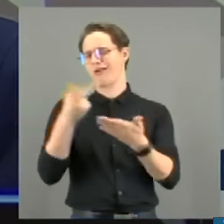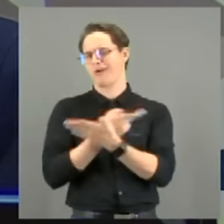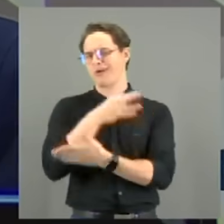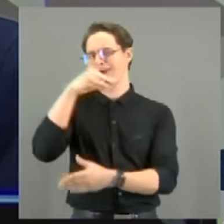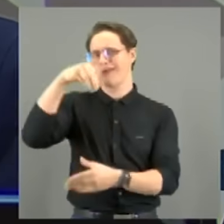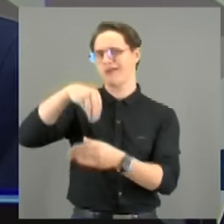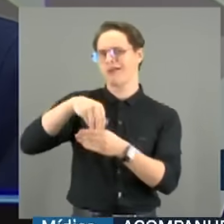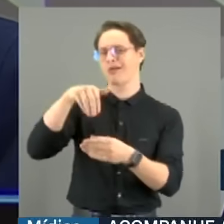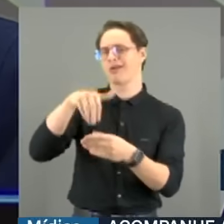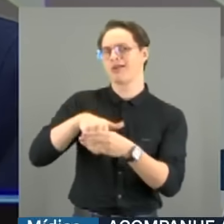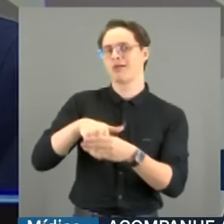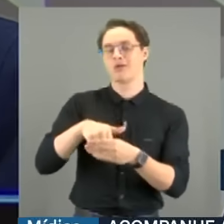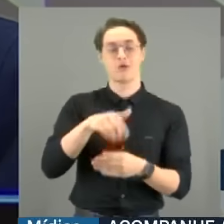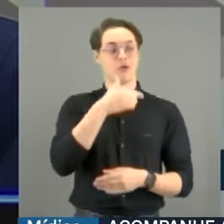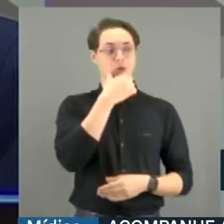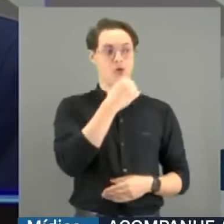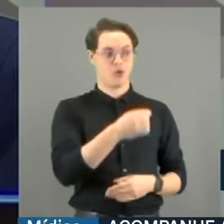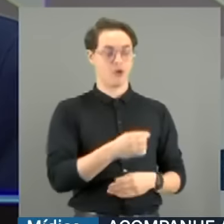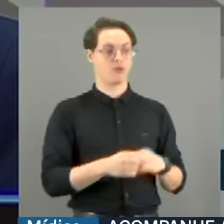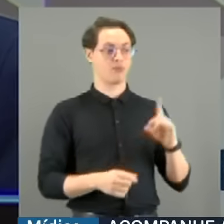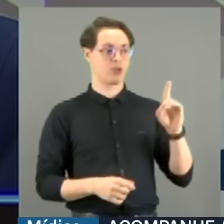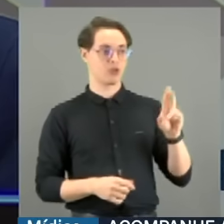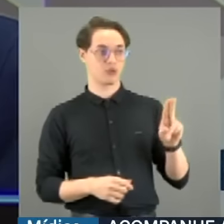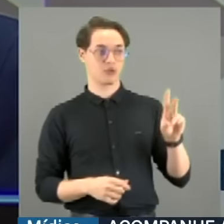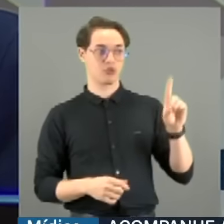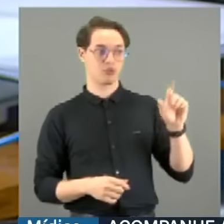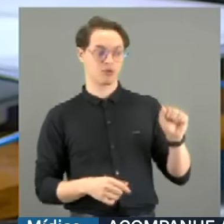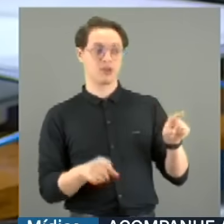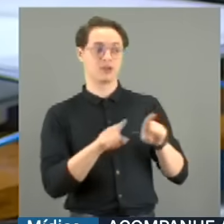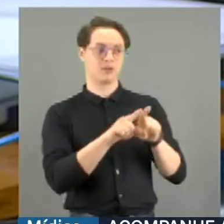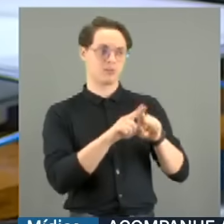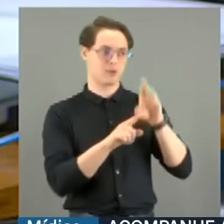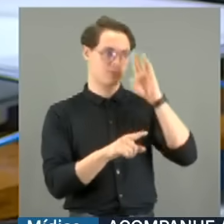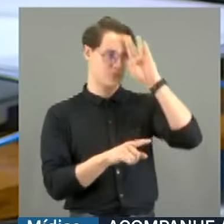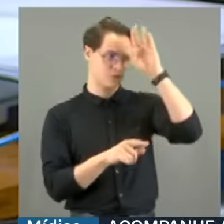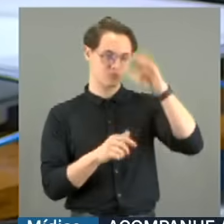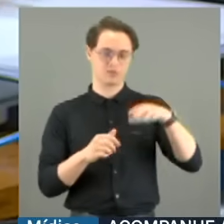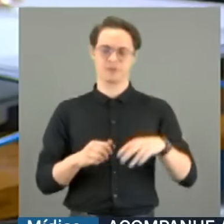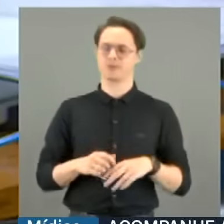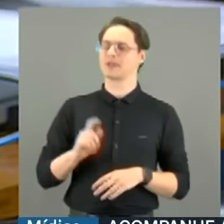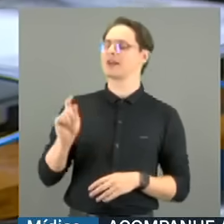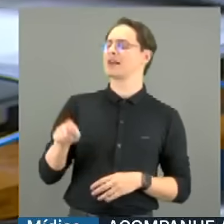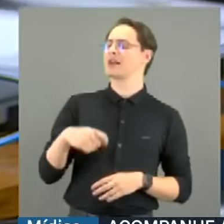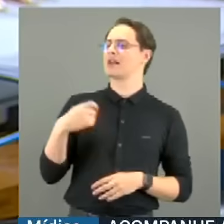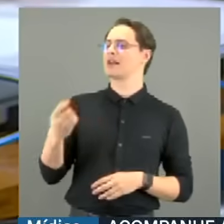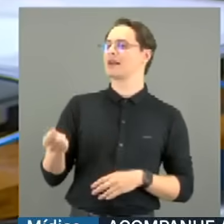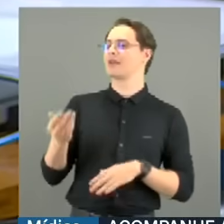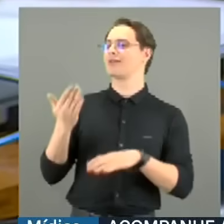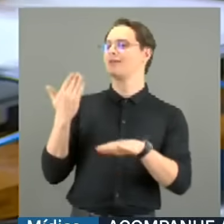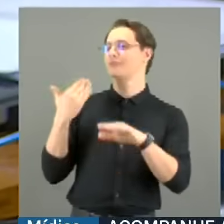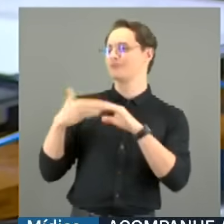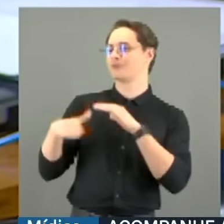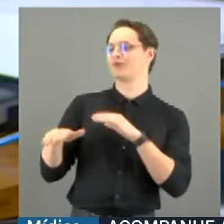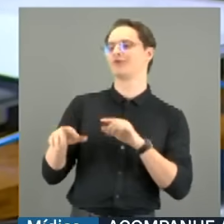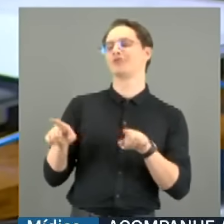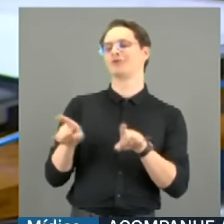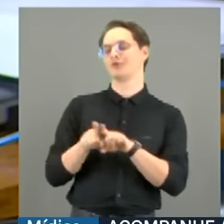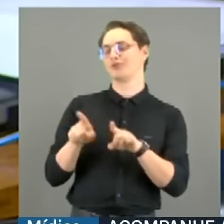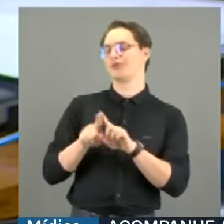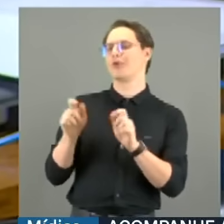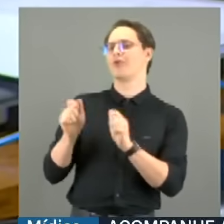eleitoral? Marqueteiro Duda e também o presidente Bolsonaro. Ok. Quem te encaminhou ao Ministério da Defesa para